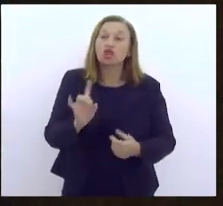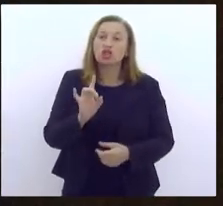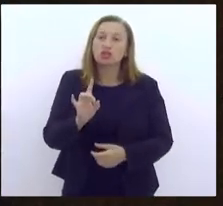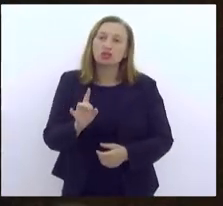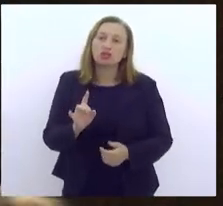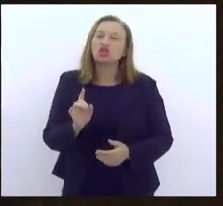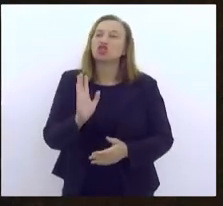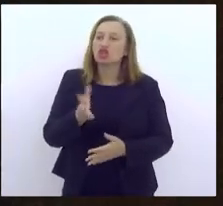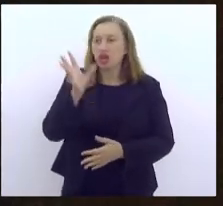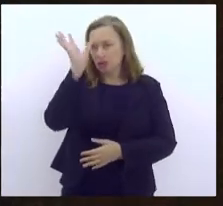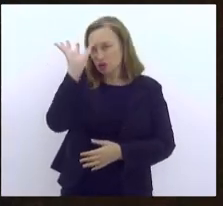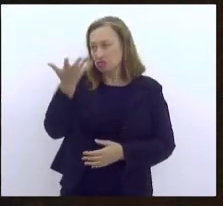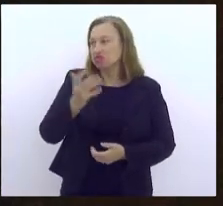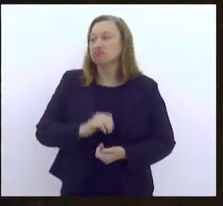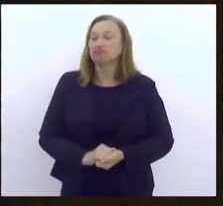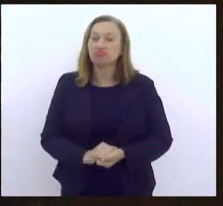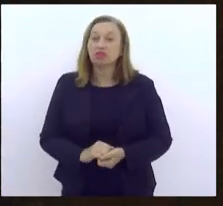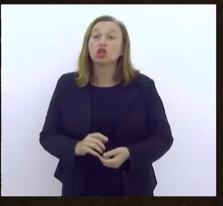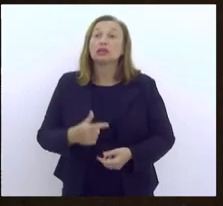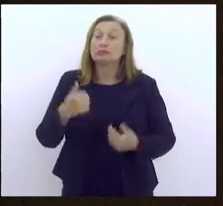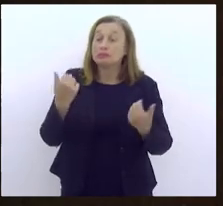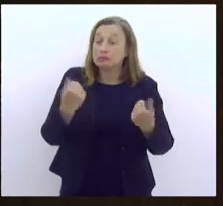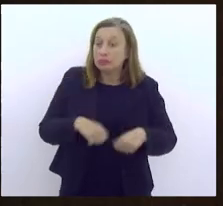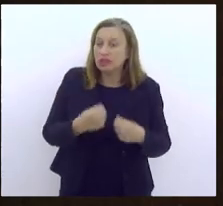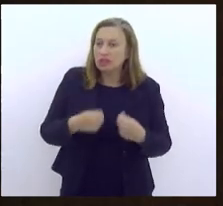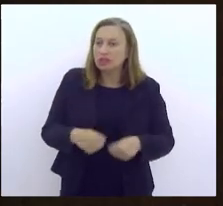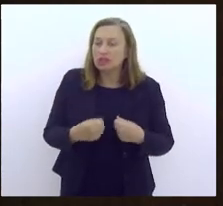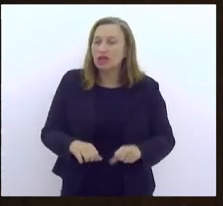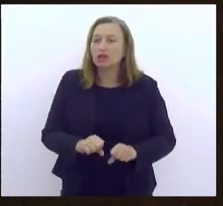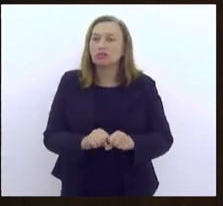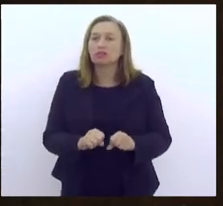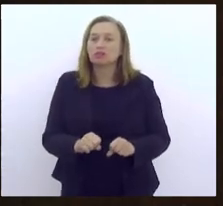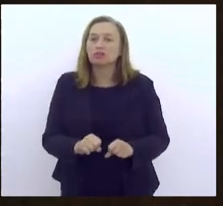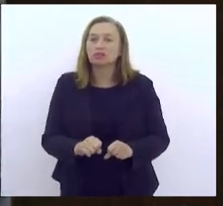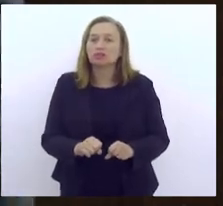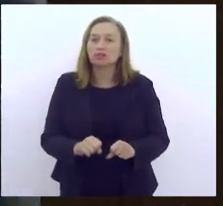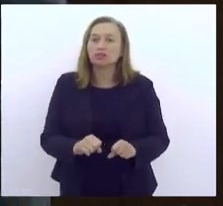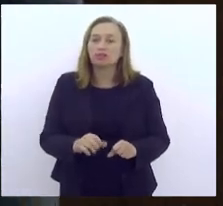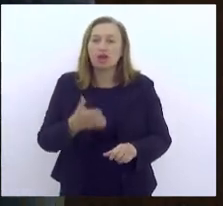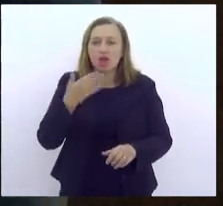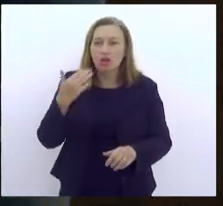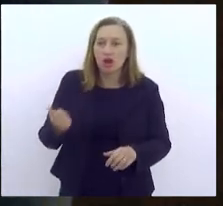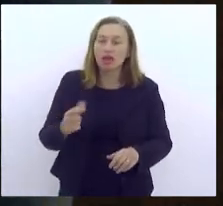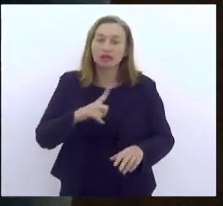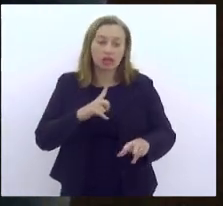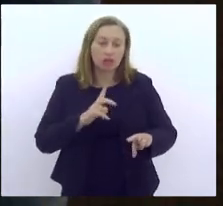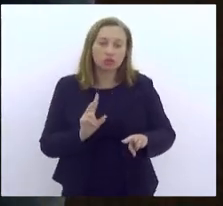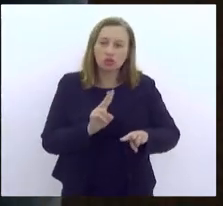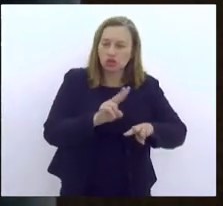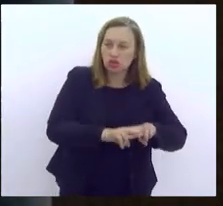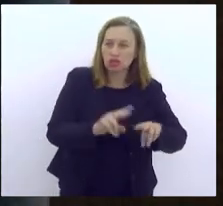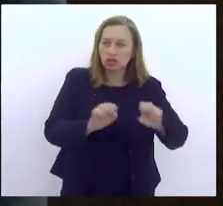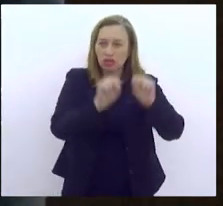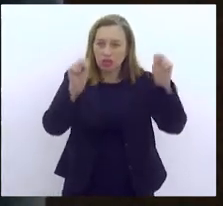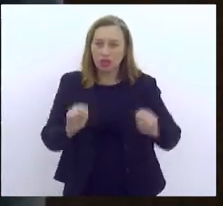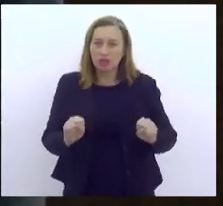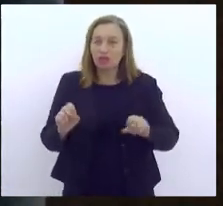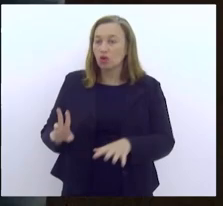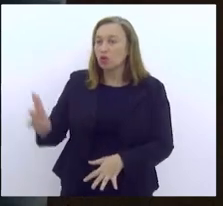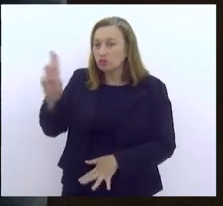isso, já estava resolvido. Nós temos um sistema prisional que virou uma universidade do